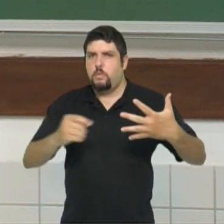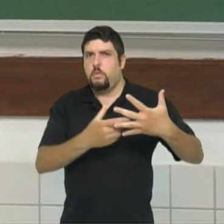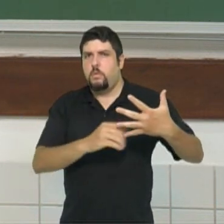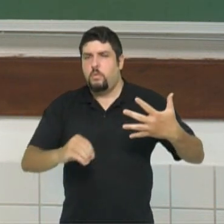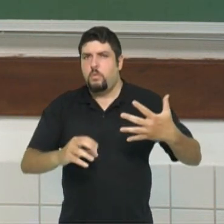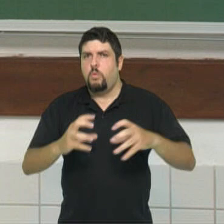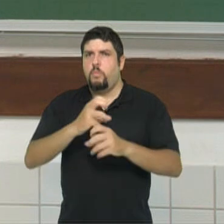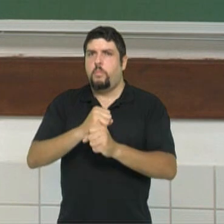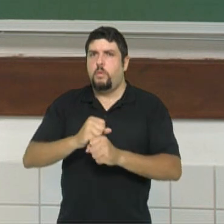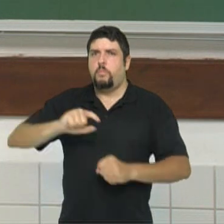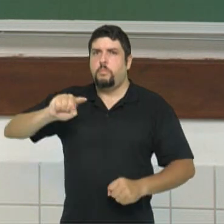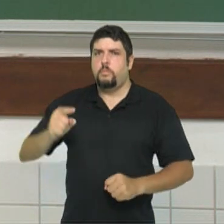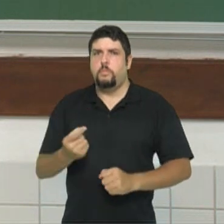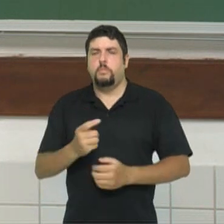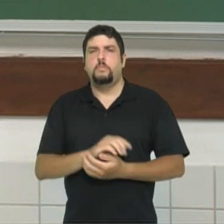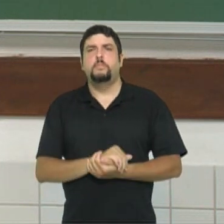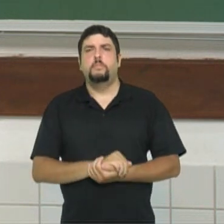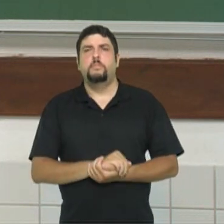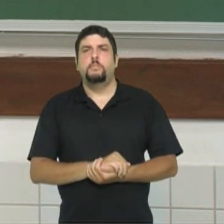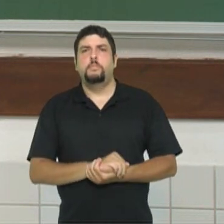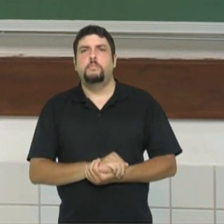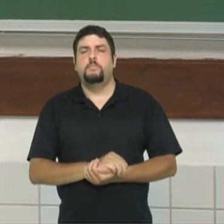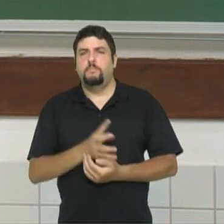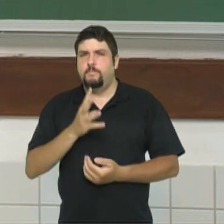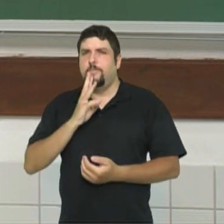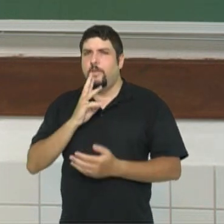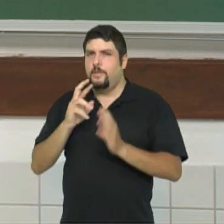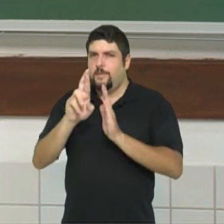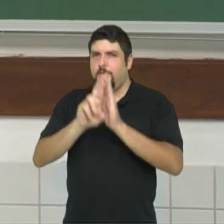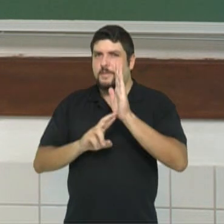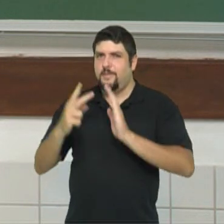nota máxima, que foi a nota 1000. Vamos conhecer a redação dele?